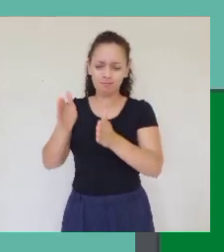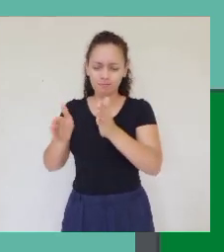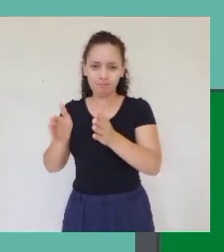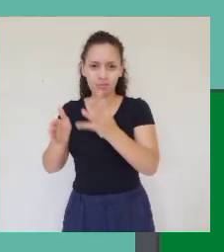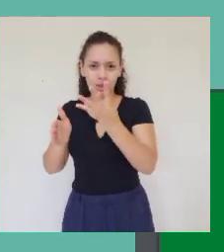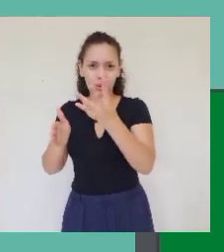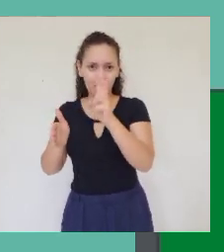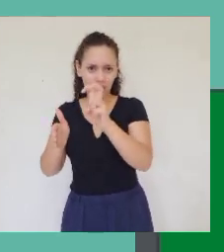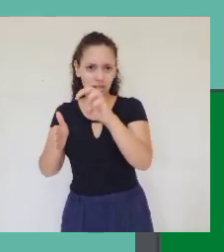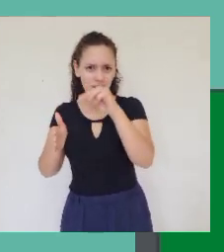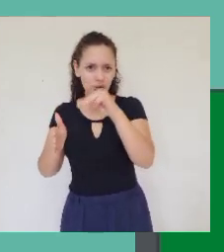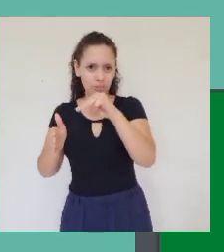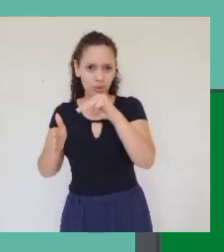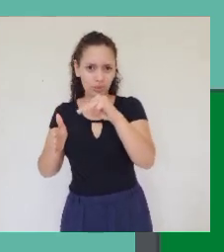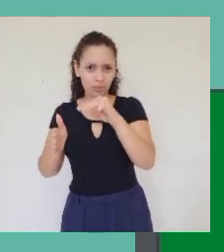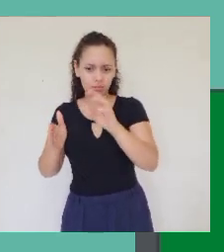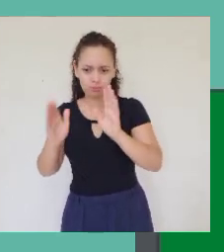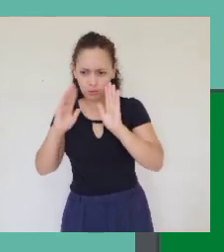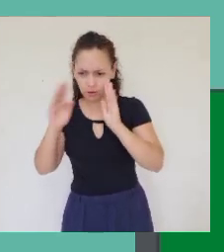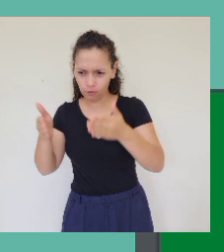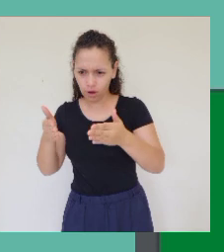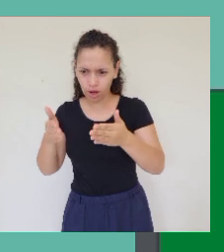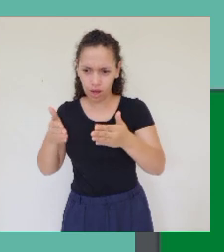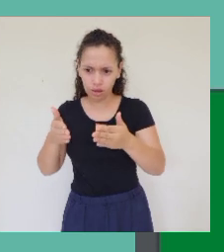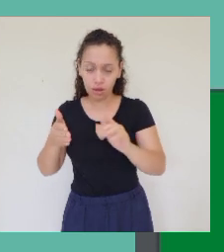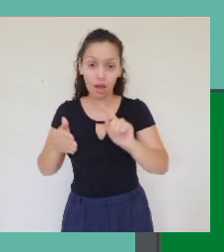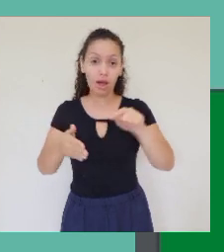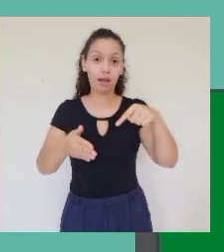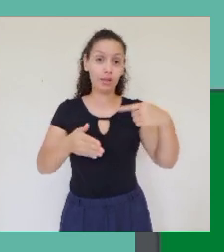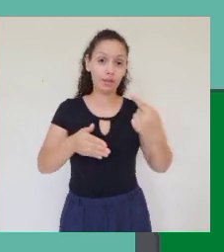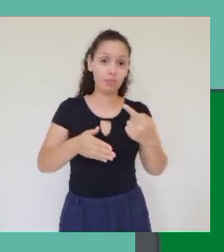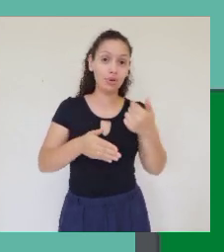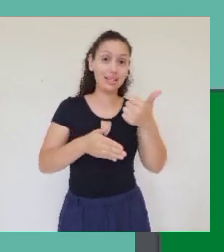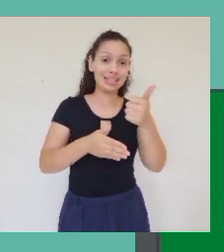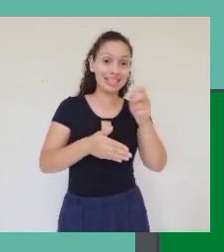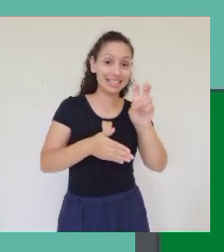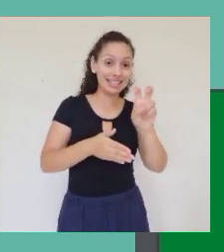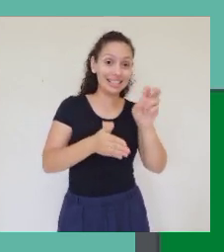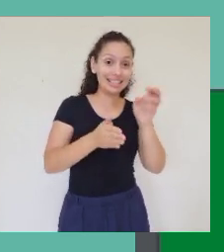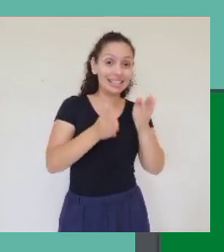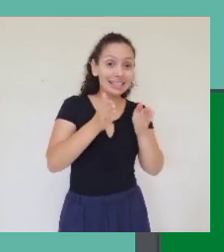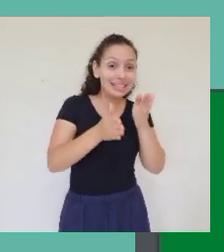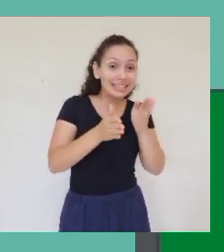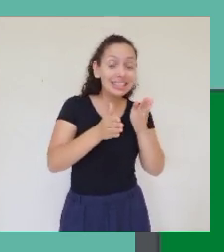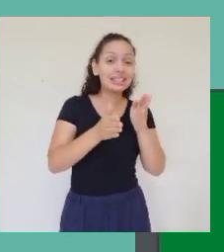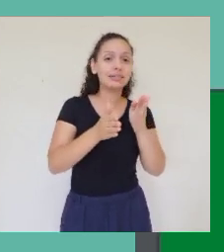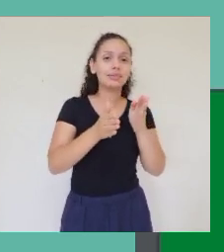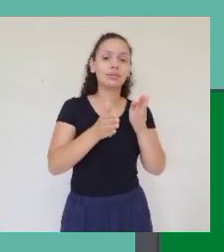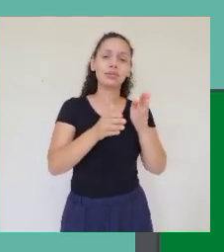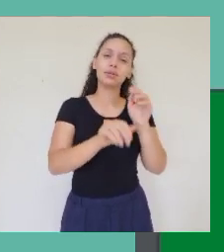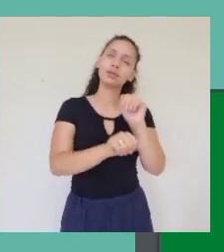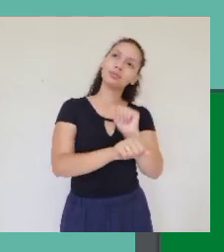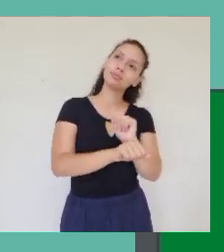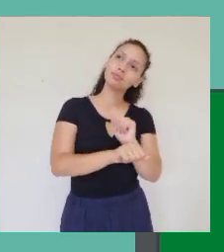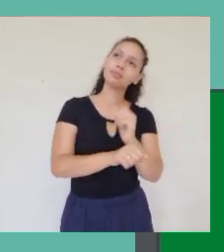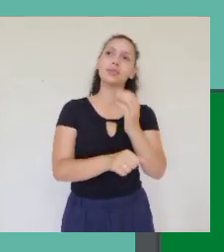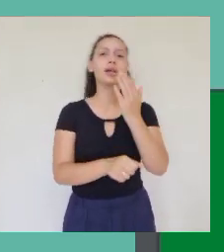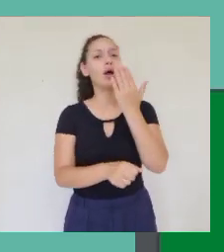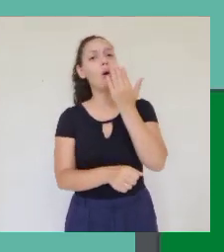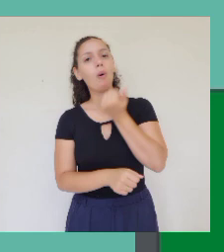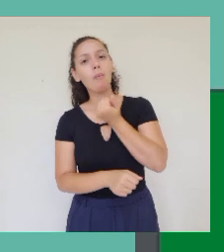45 minutos e descansa 15, sendo que dentro desses 15 minutos você realiza algum alongamento, você faz algum lanche,